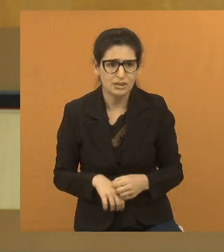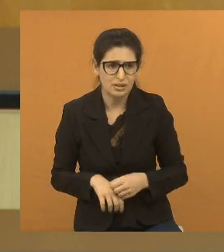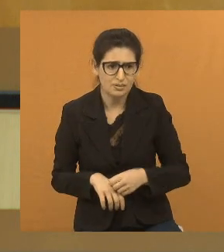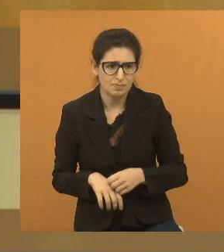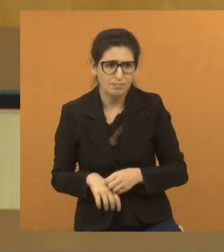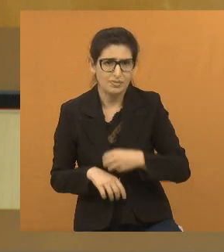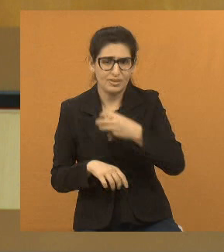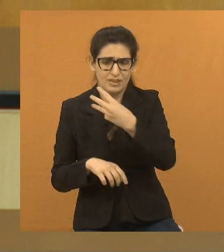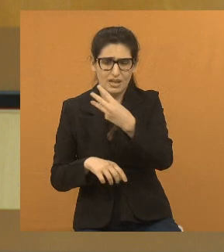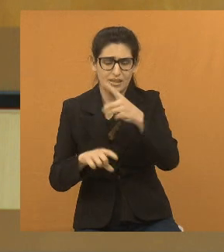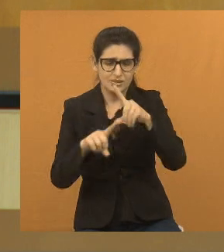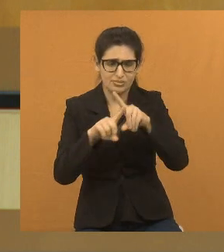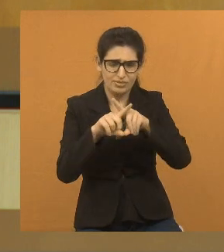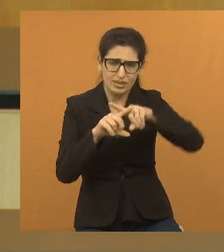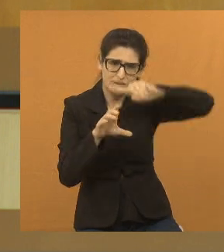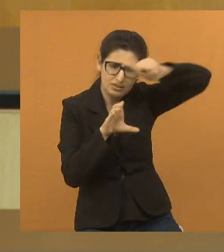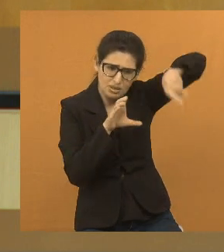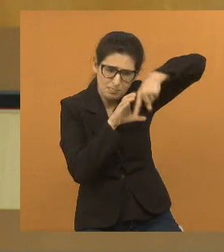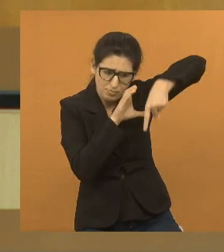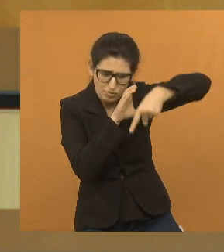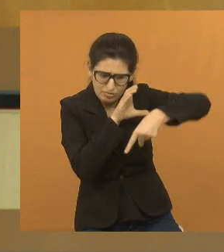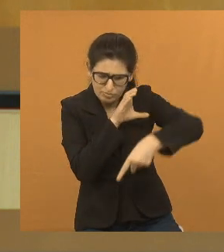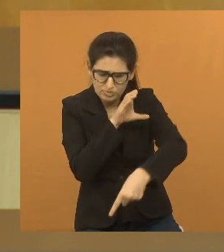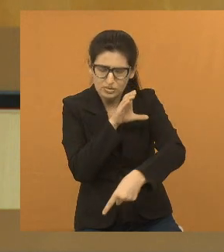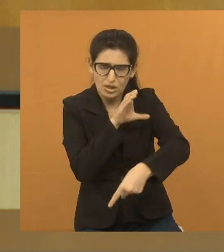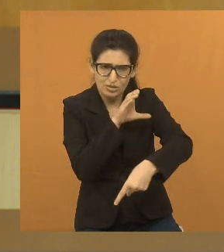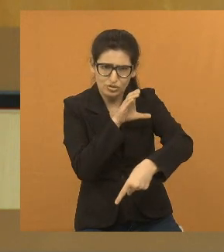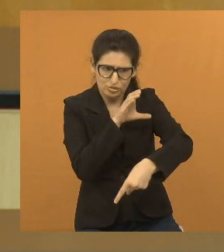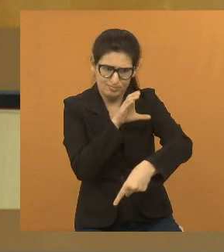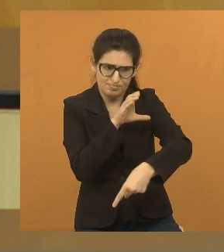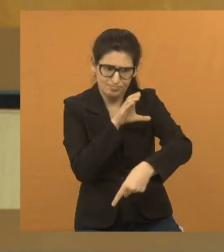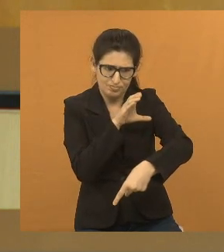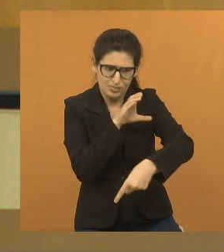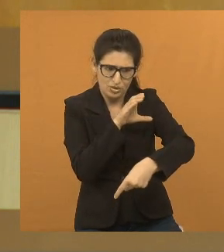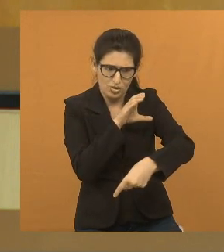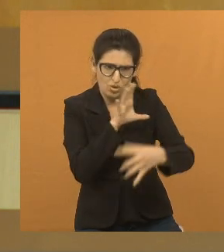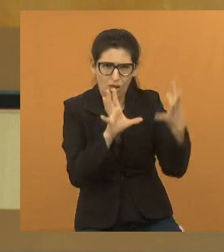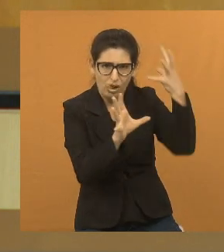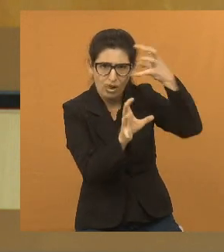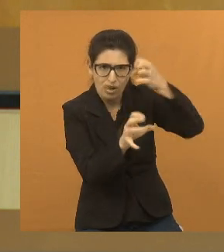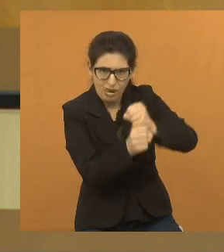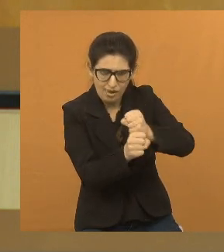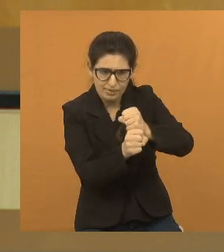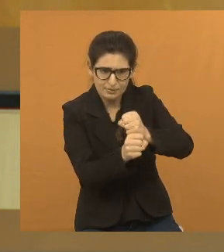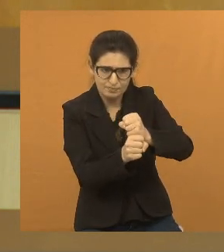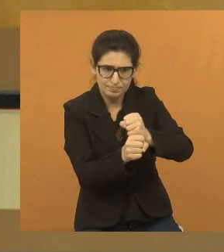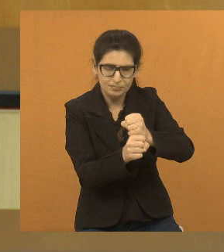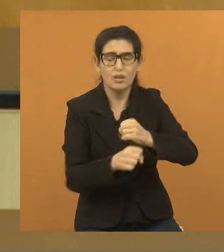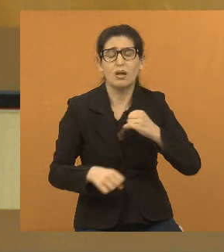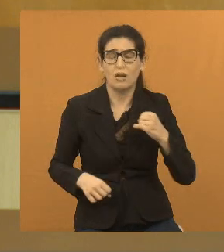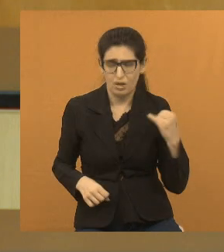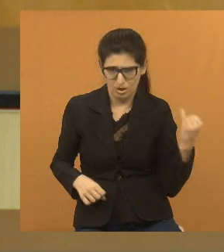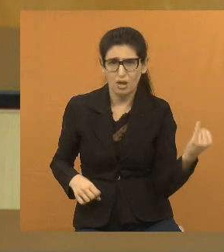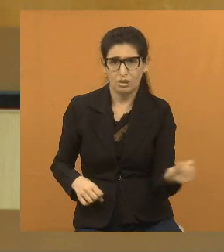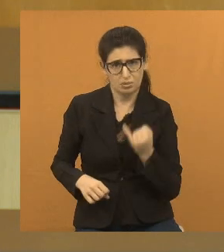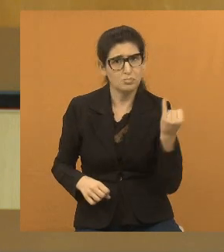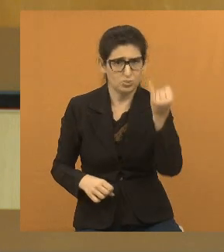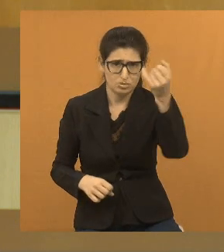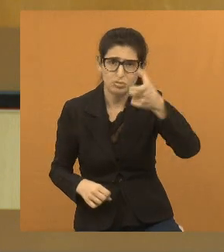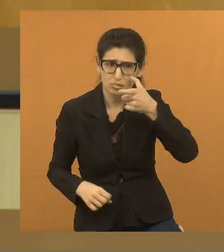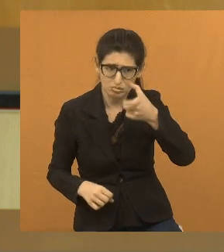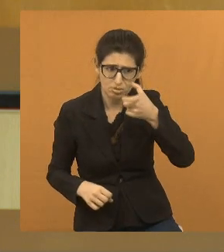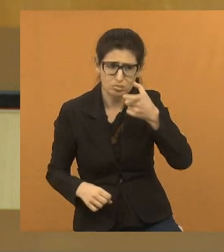vezes a profundidade, tá? Atestada 3 vezes a profundidade, que eu acho que isso é interessante permanecer